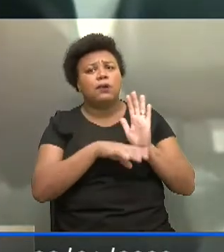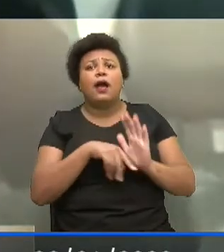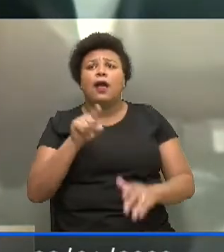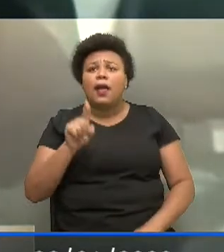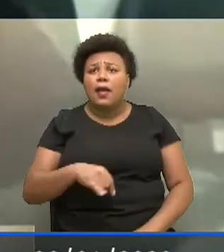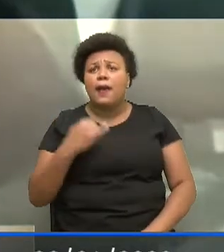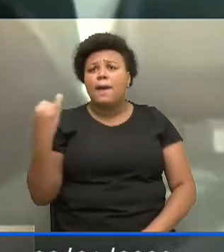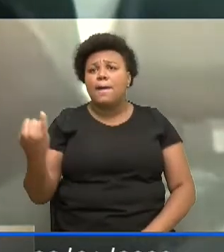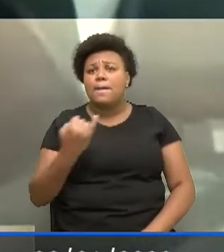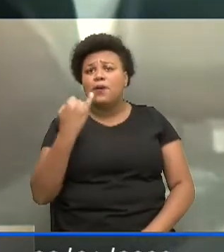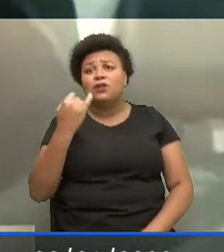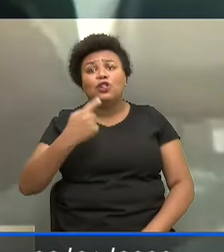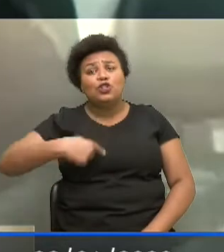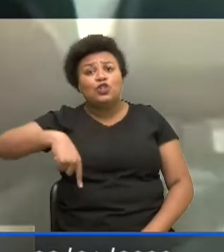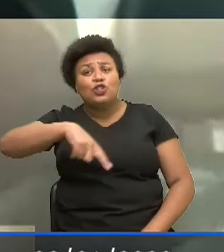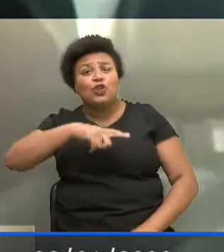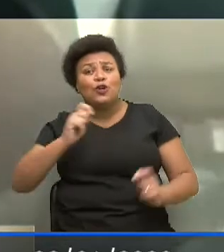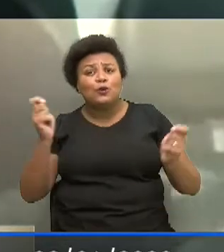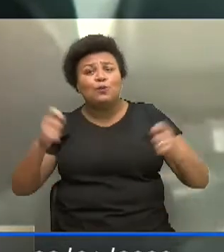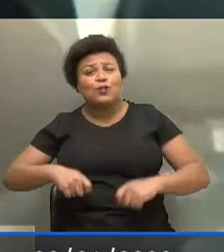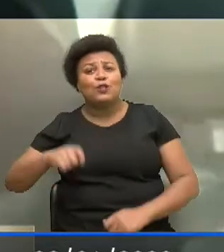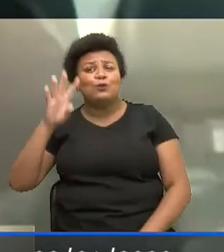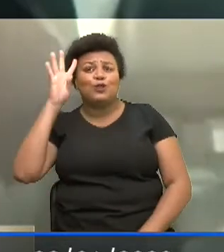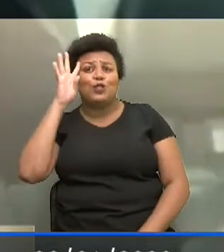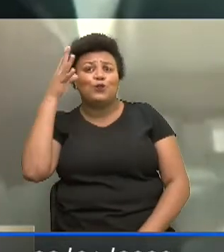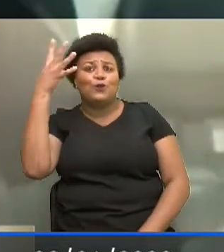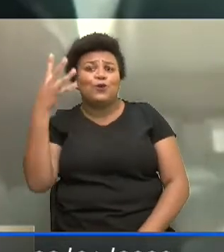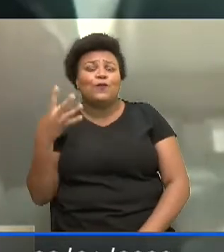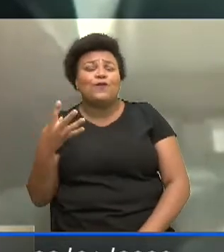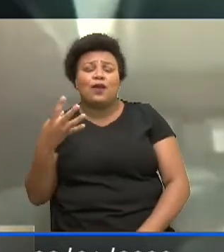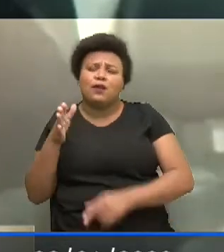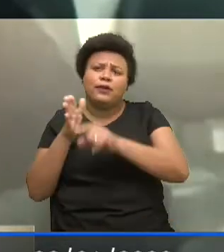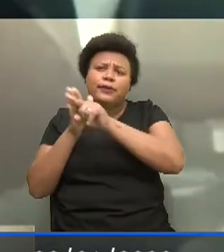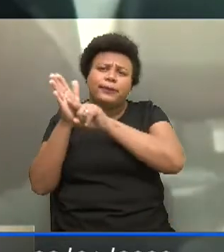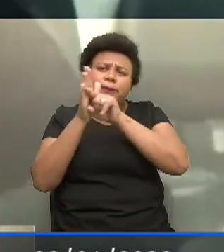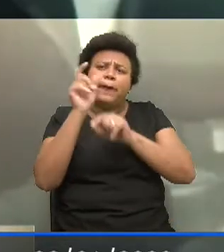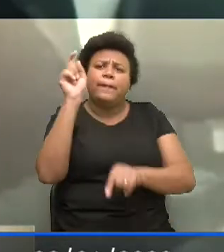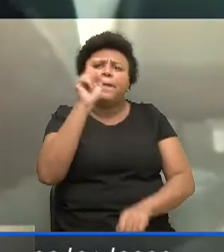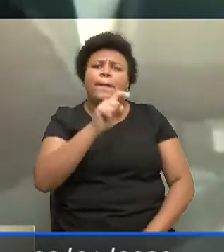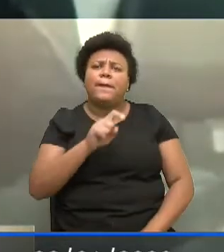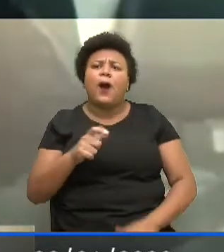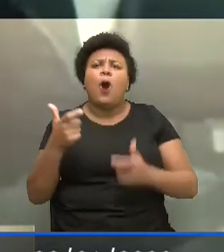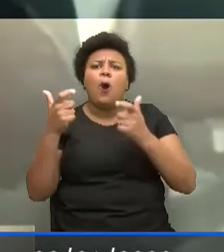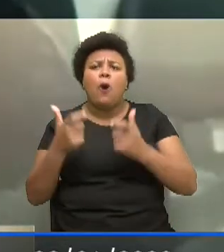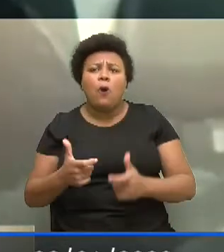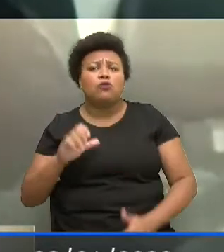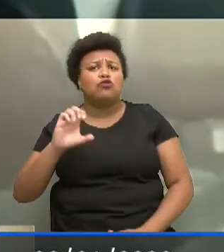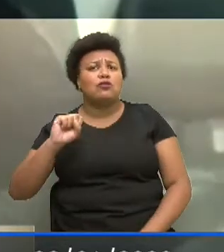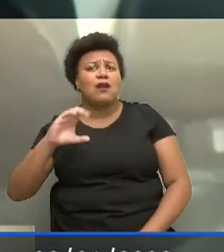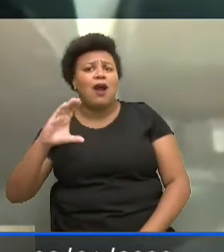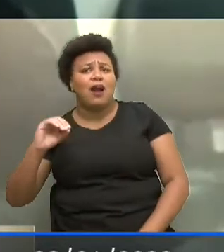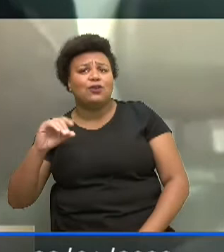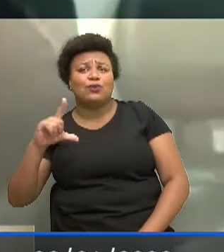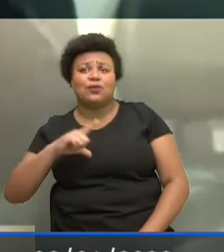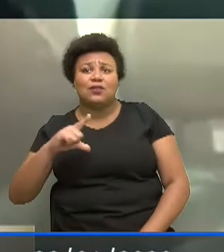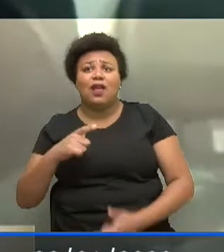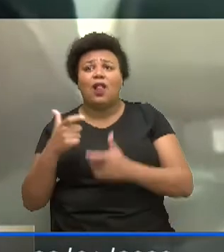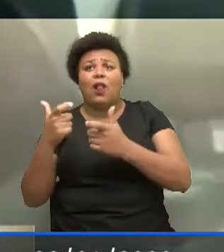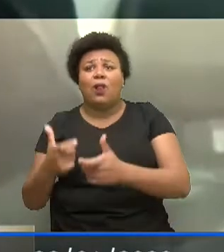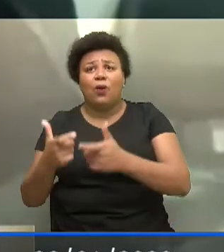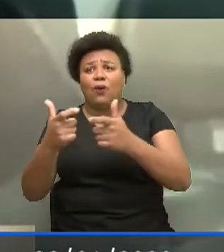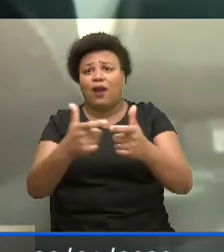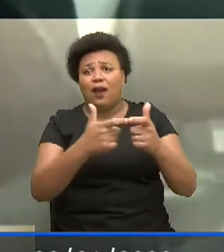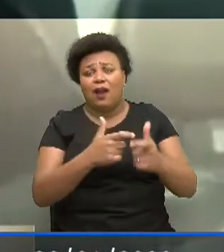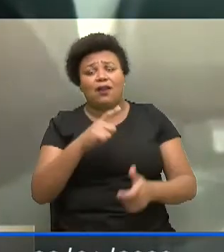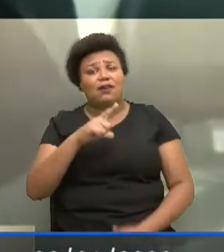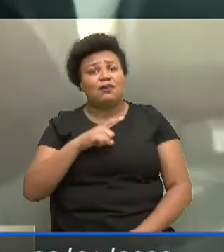importante para a gente poder definir e mapear, né, a ocorrência desses casos sintomáticos, a localização desses